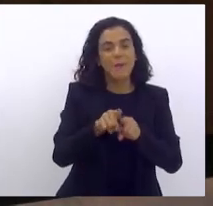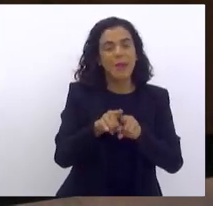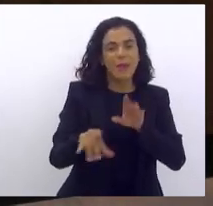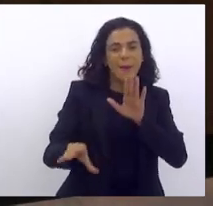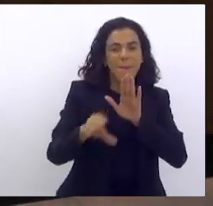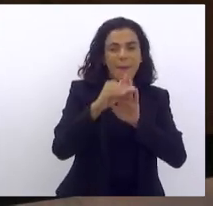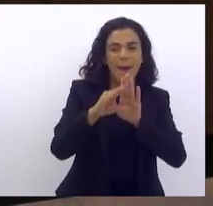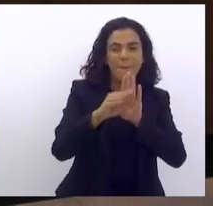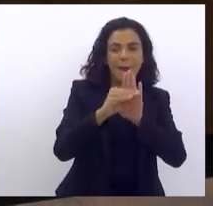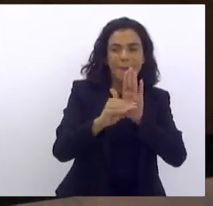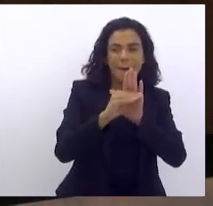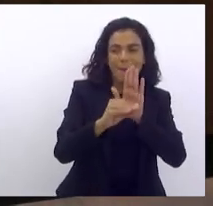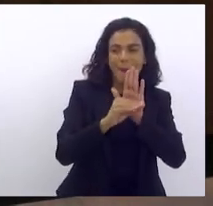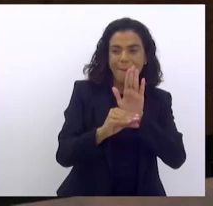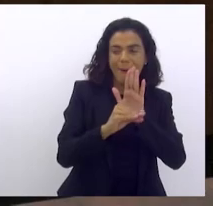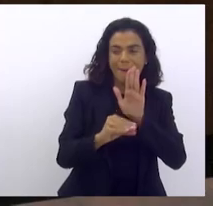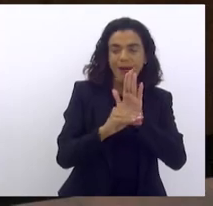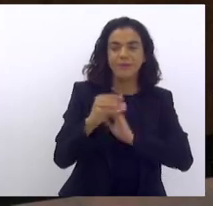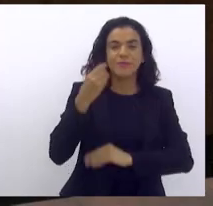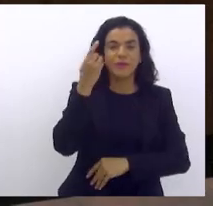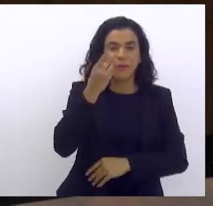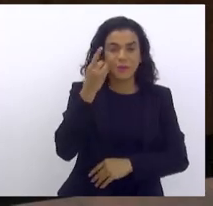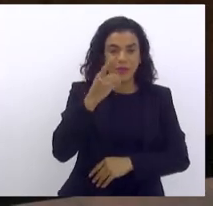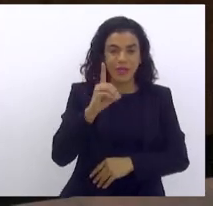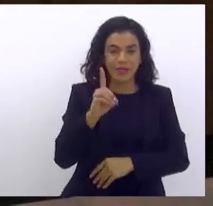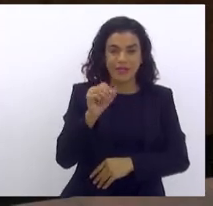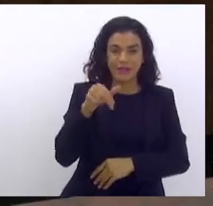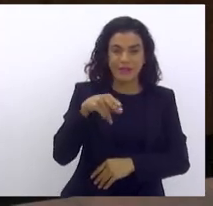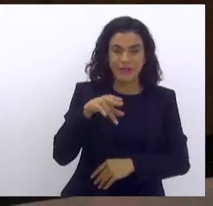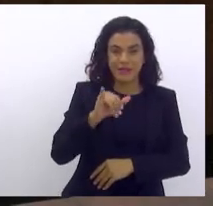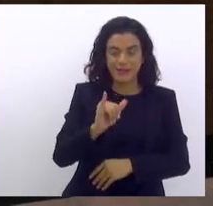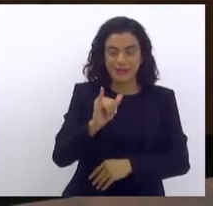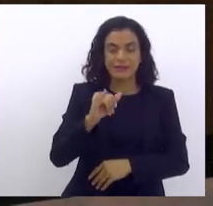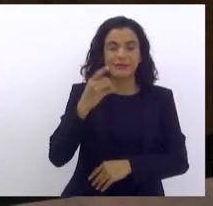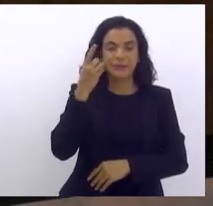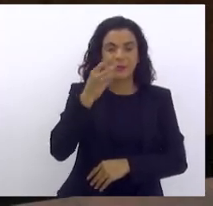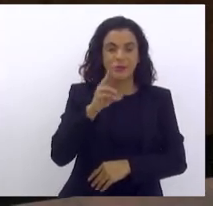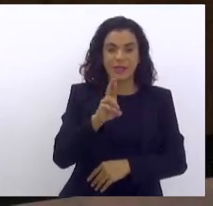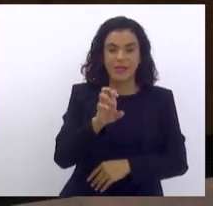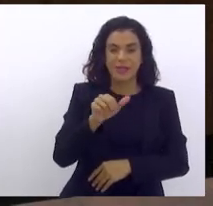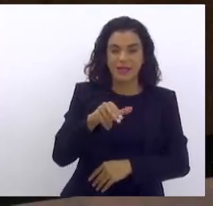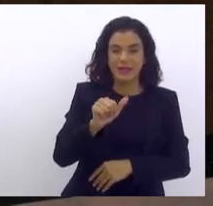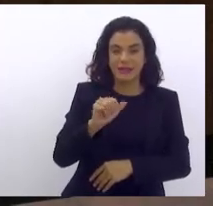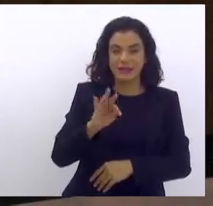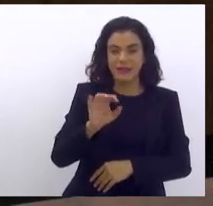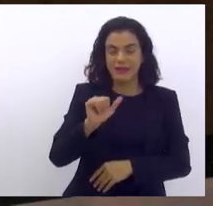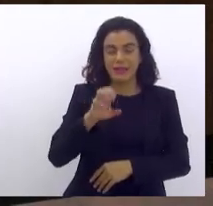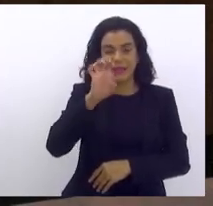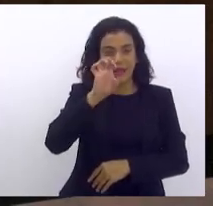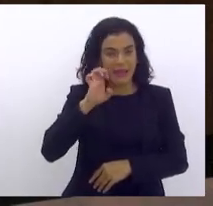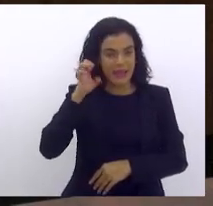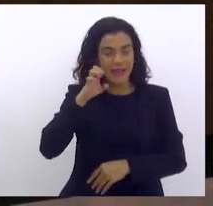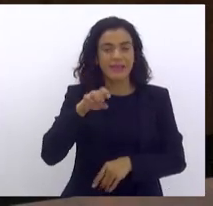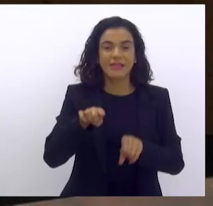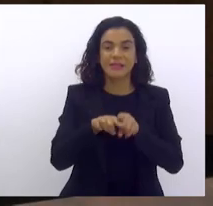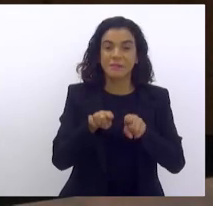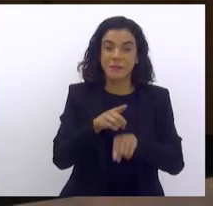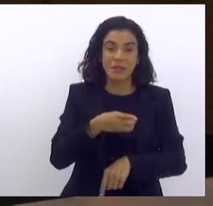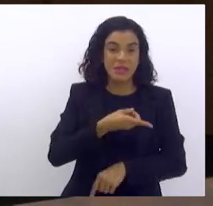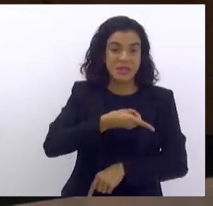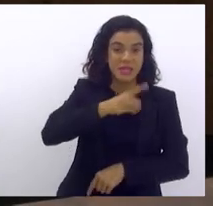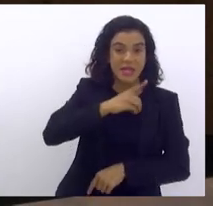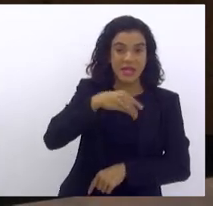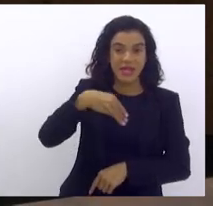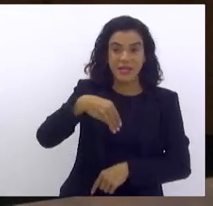aqui, da deputada Dani, da deputada Renata Souza, da deputada Élica, a deputada Marta Rocha,